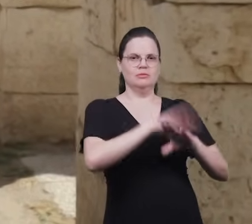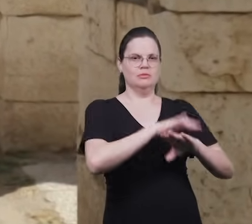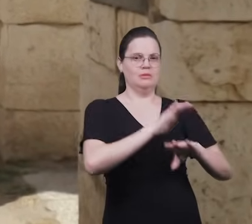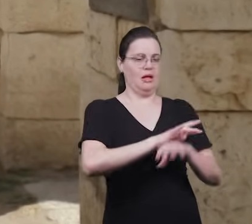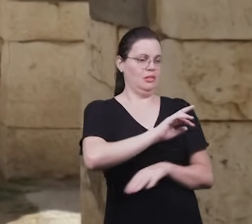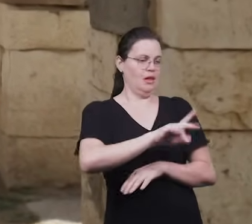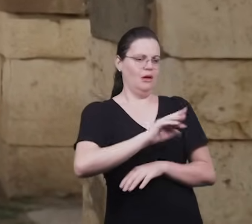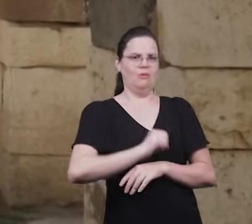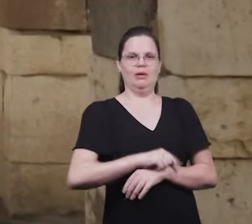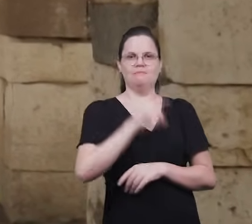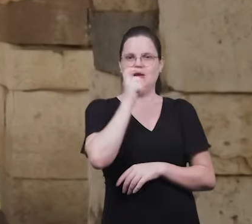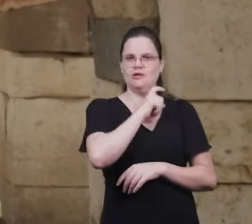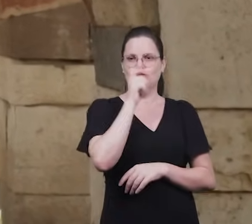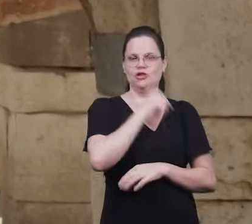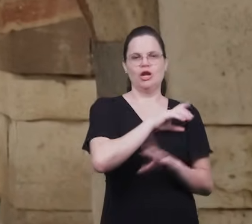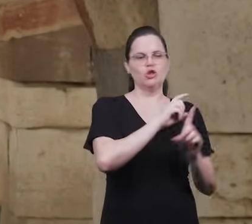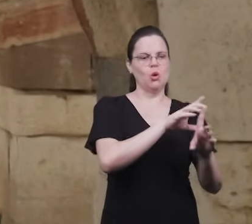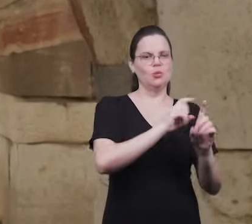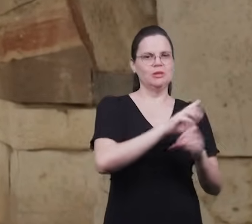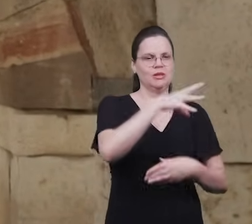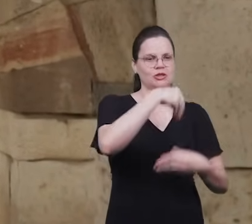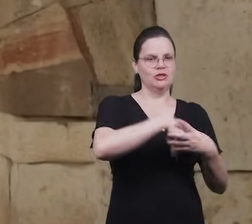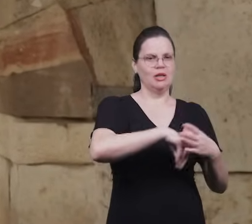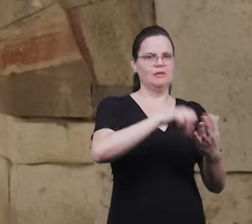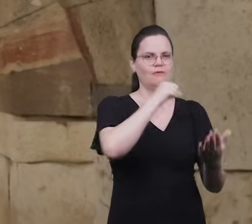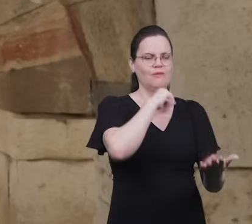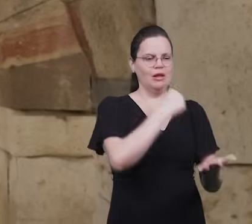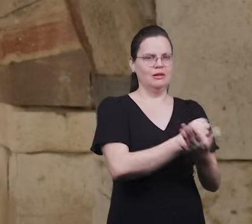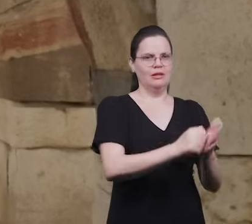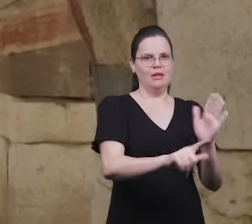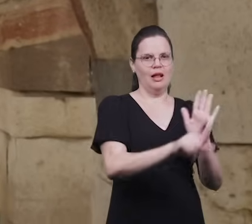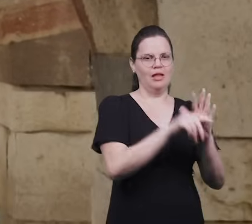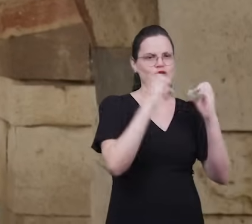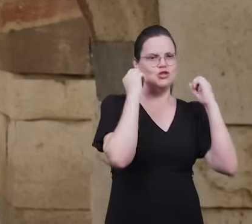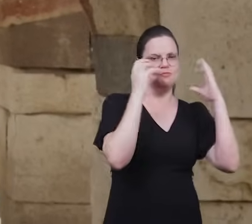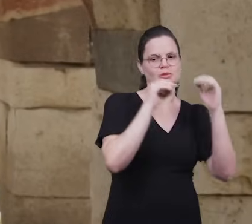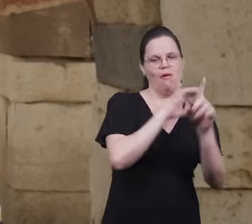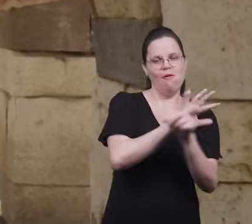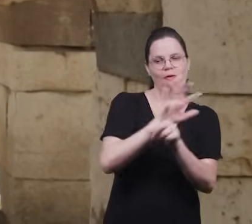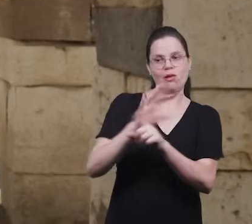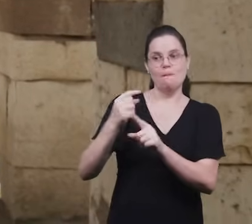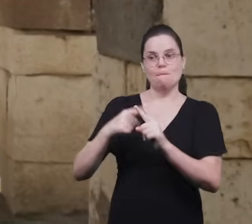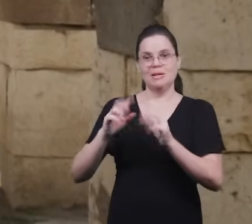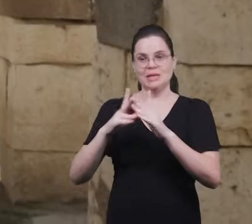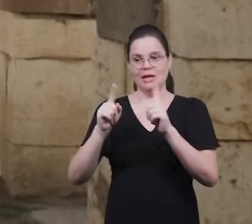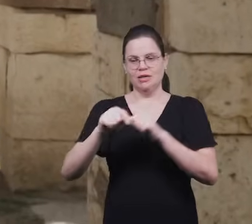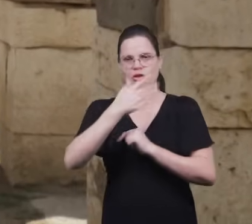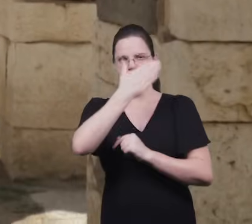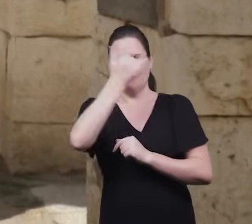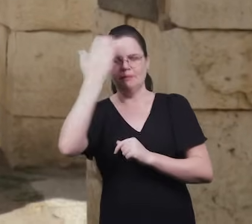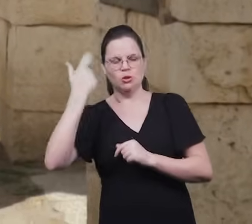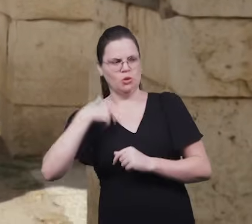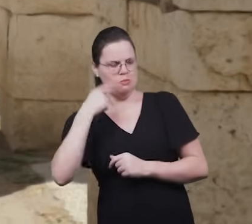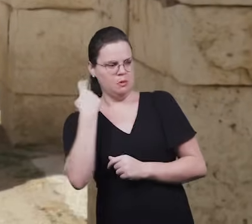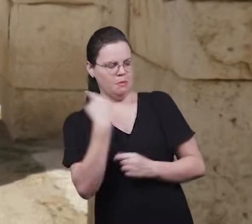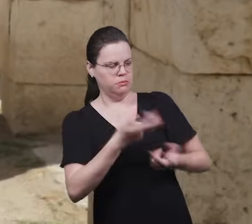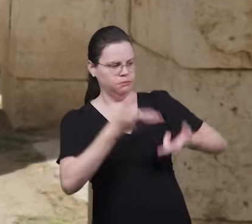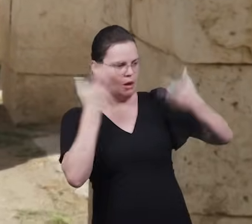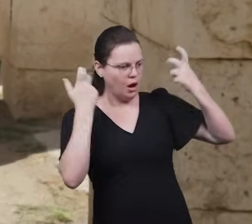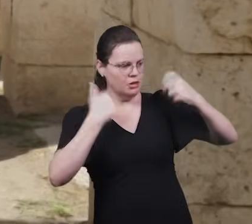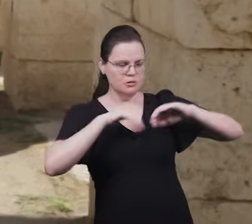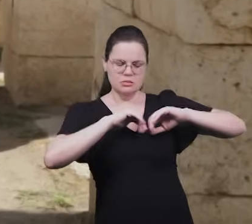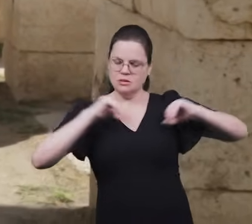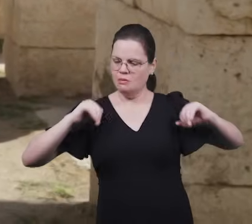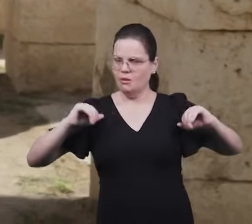seja, trazendo doutrinas do Velho Testamento para o Novo Testamento, mas a igreja teve a sabedoria do Espírito Santo para poder fazer